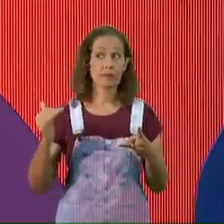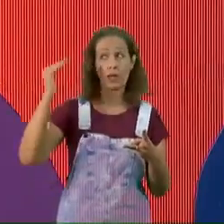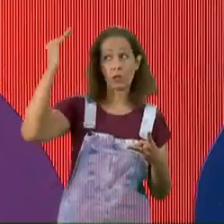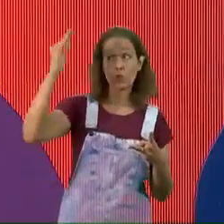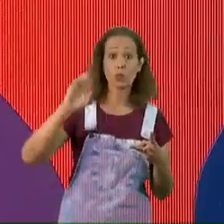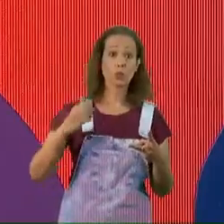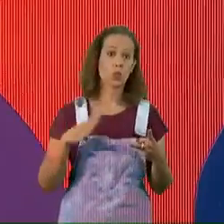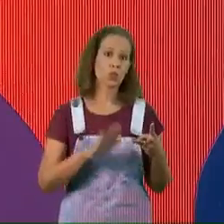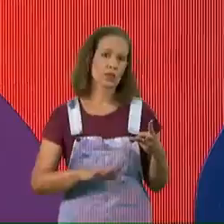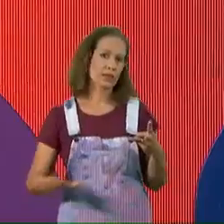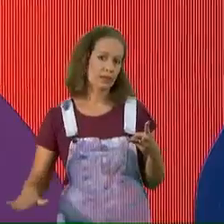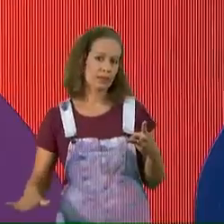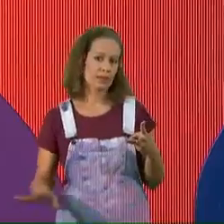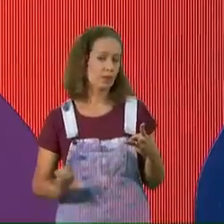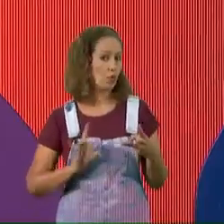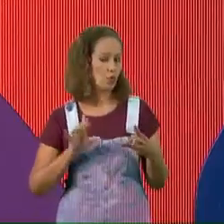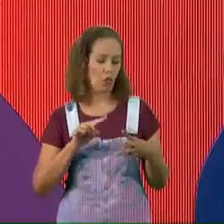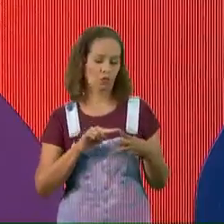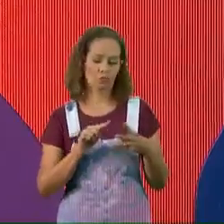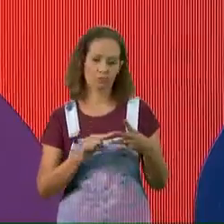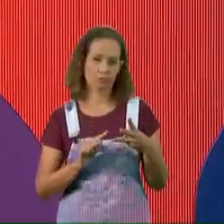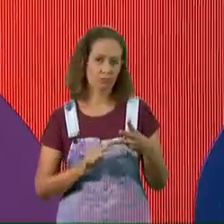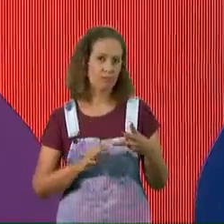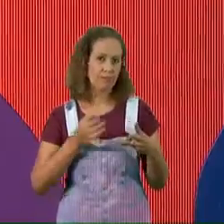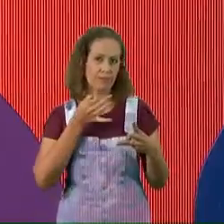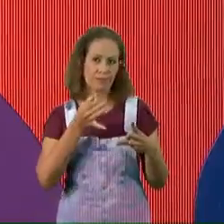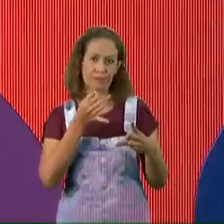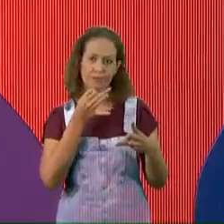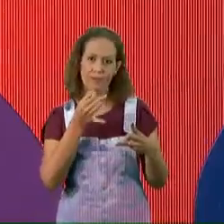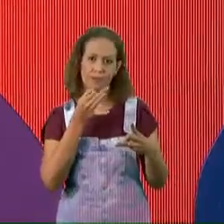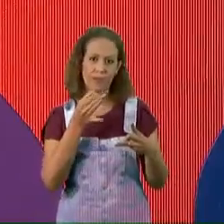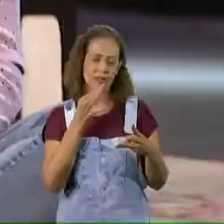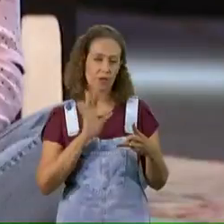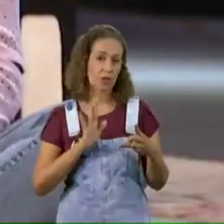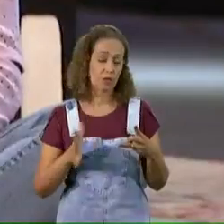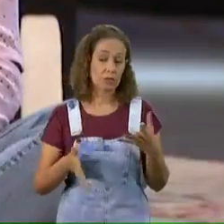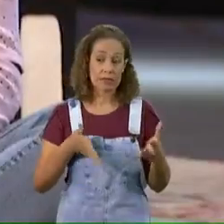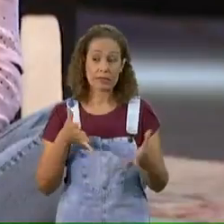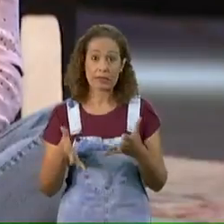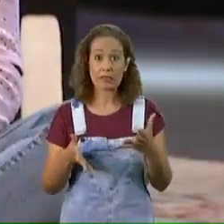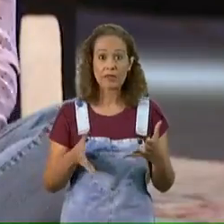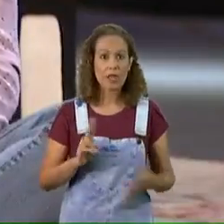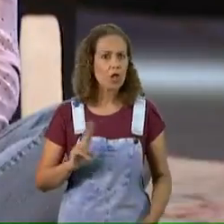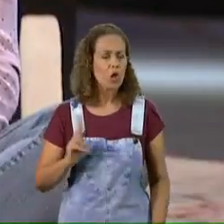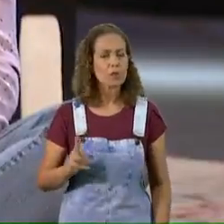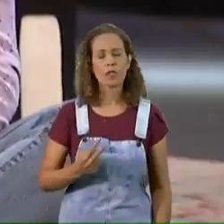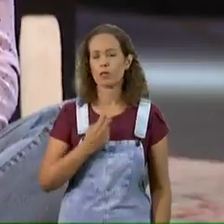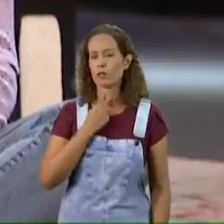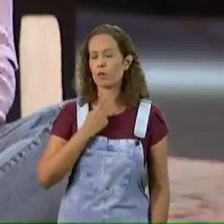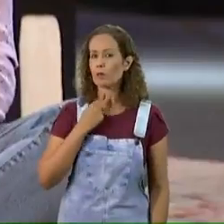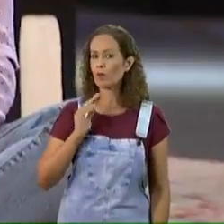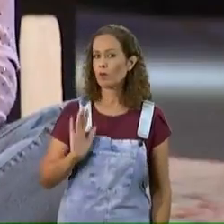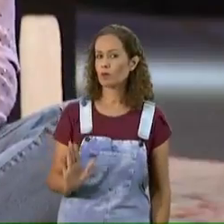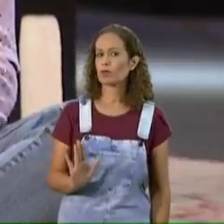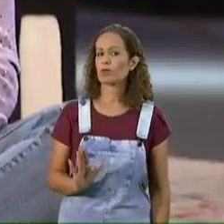é criança. Combinado? Não pode falar quem que é. Alguma característica?